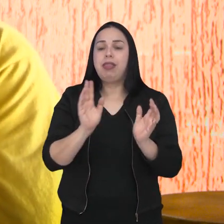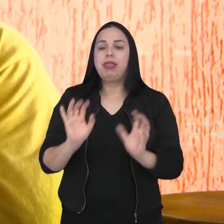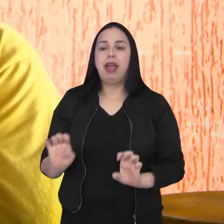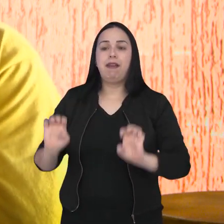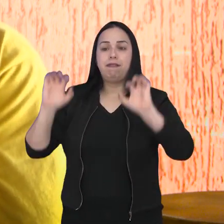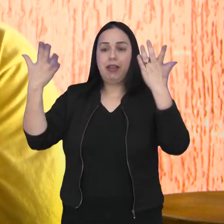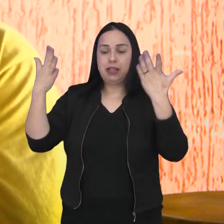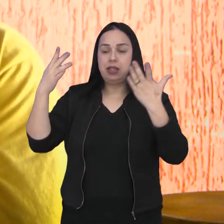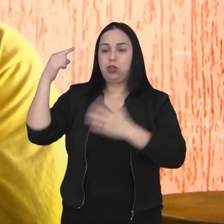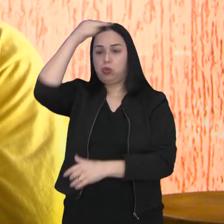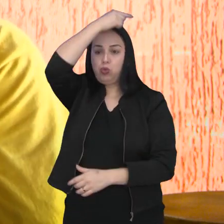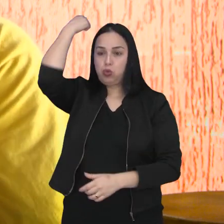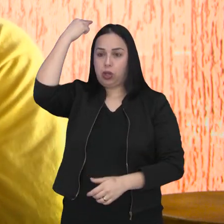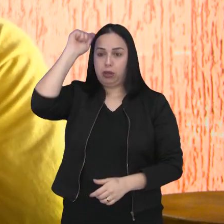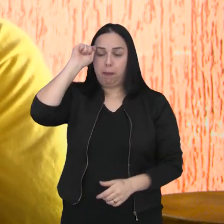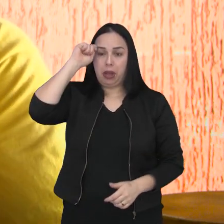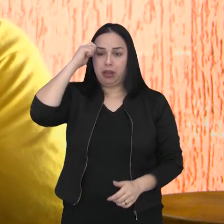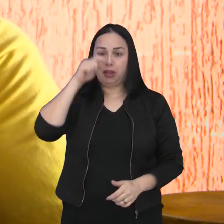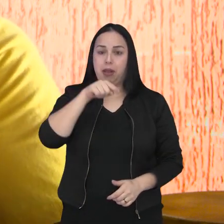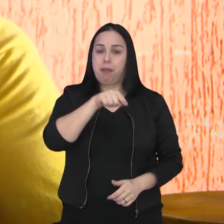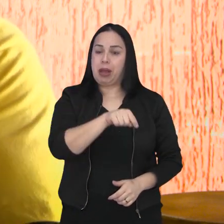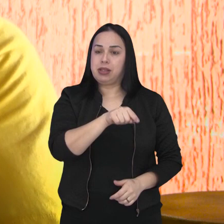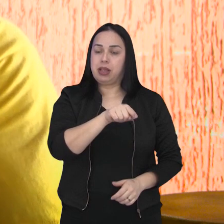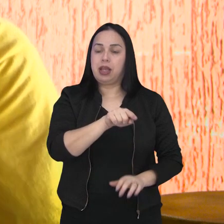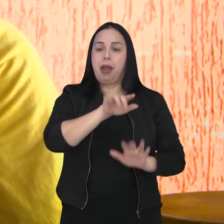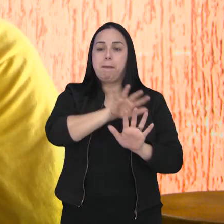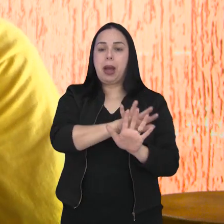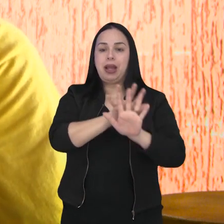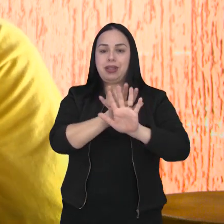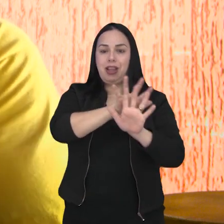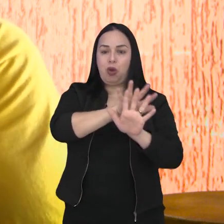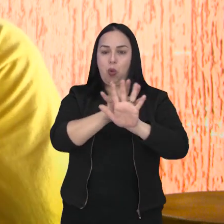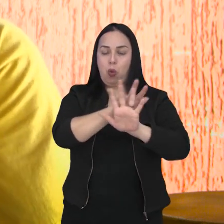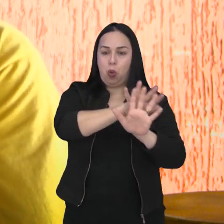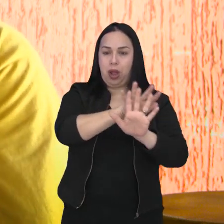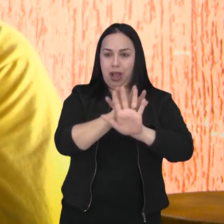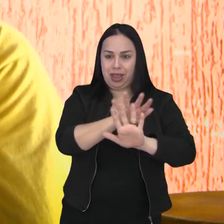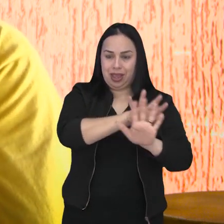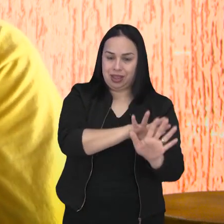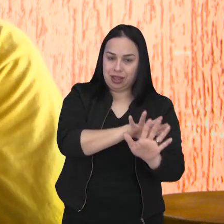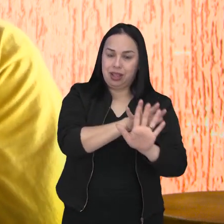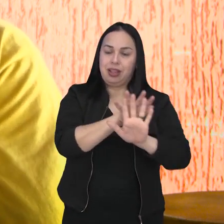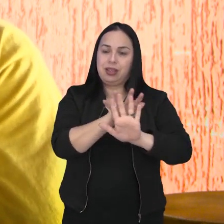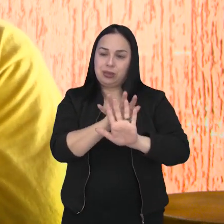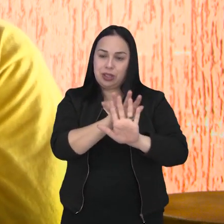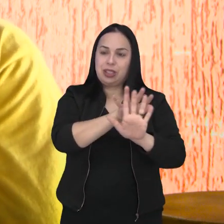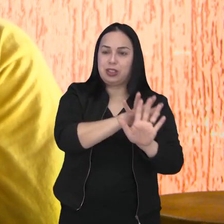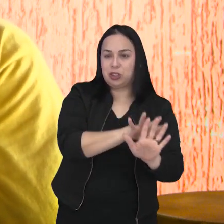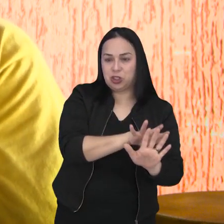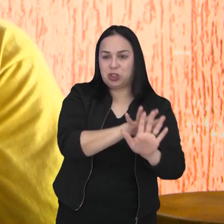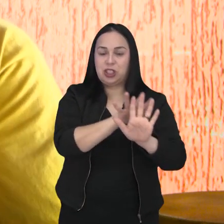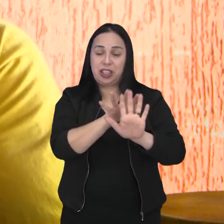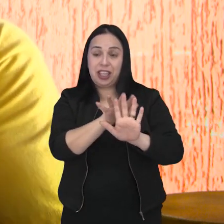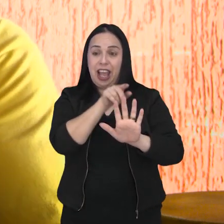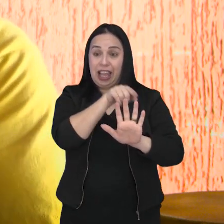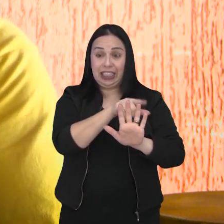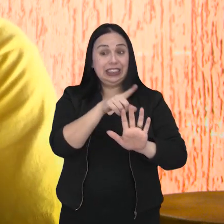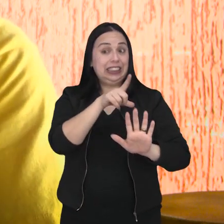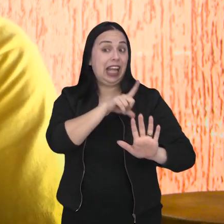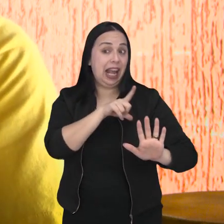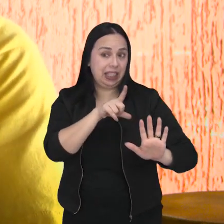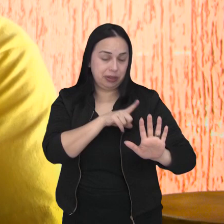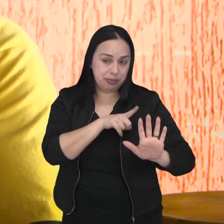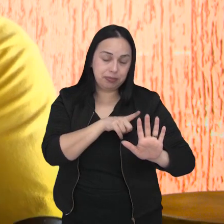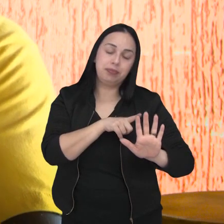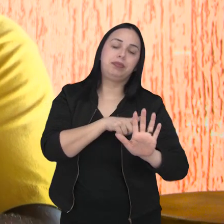Benedito, que eu ouço falar, mais lá é cortejo das congadas. Congadas que faz